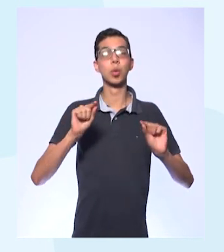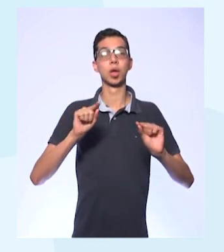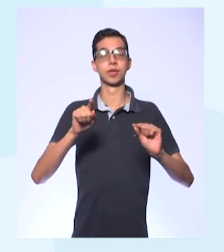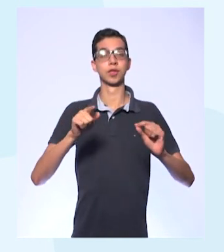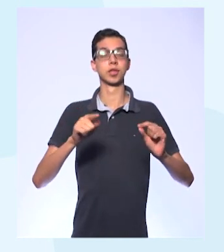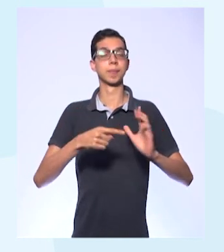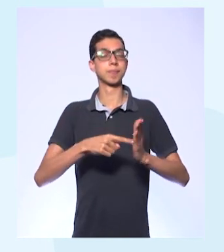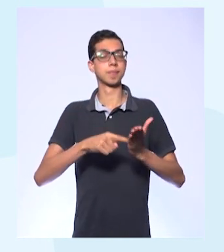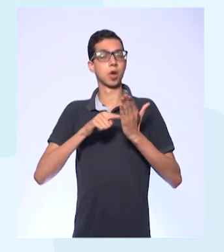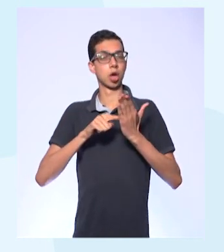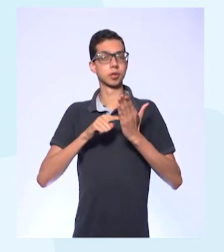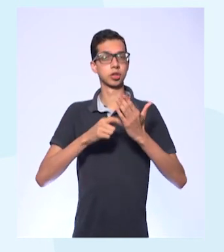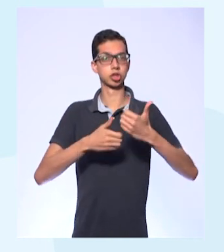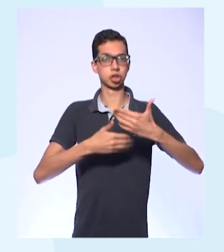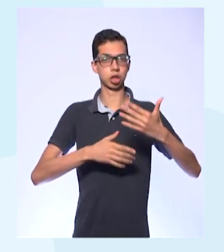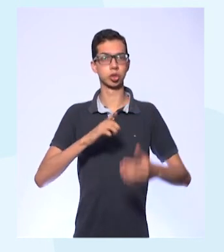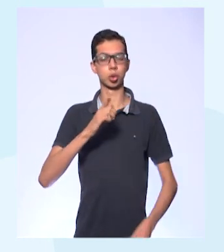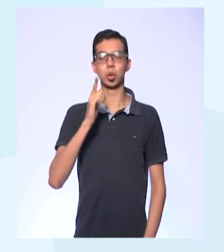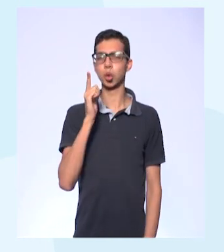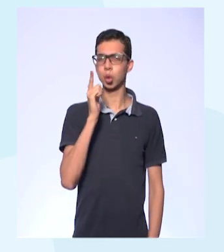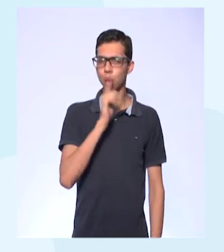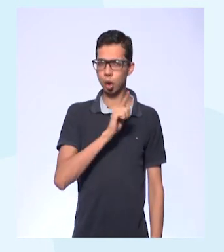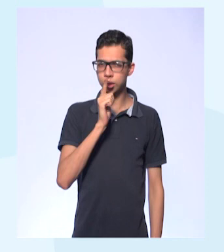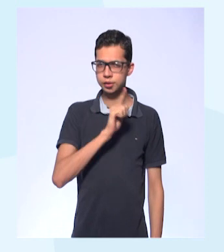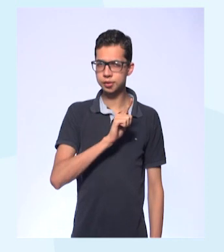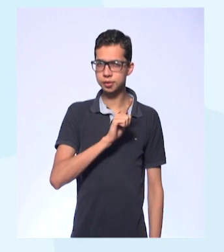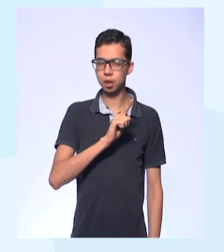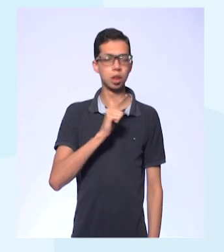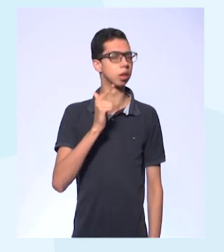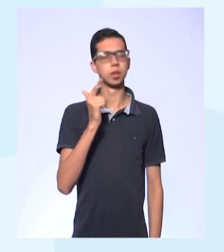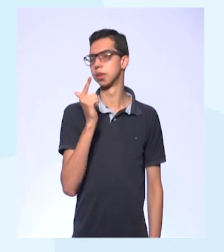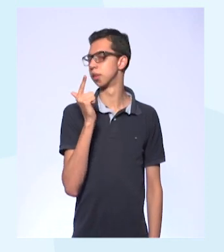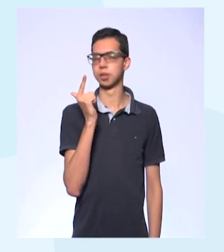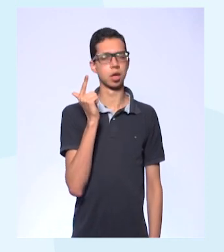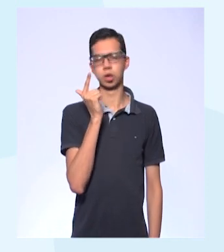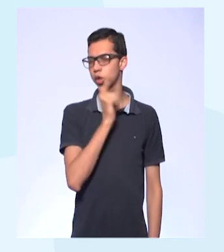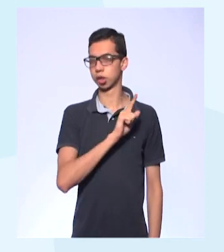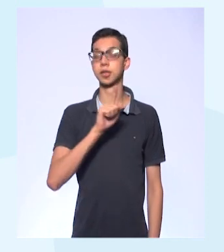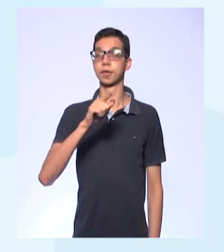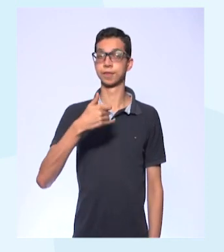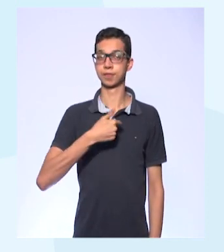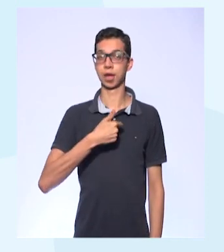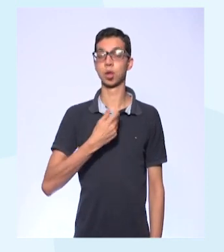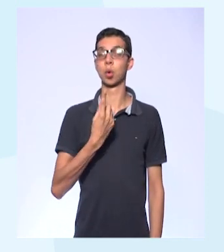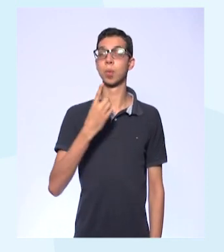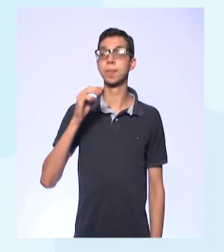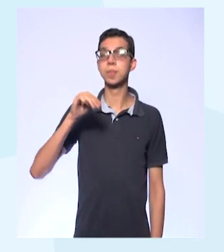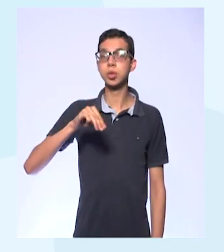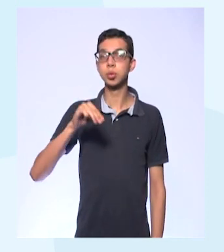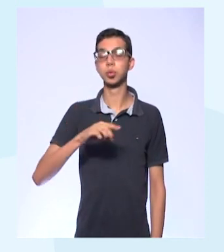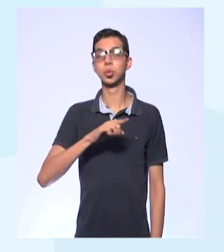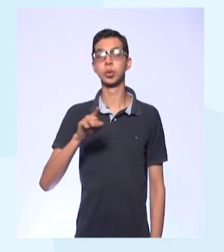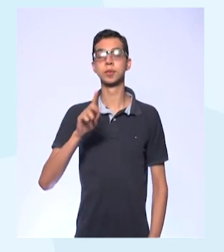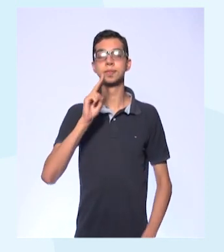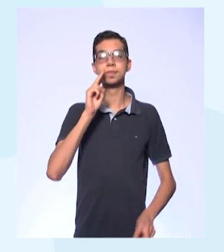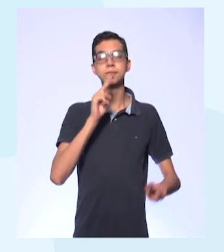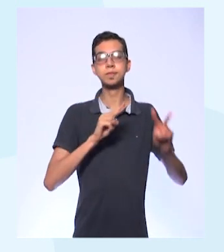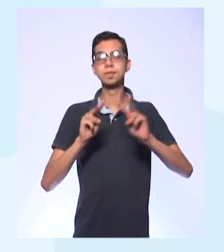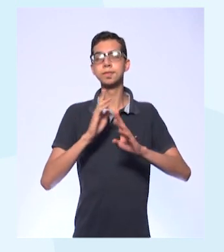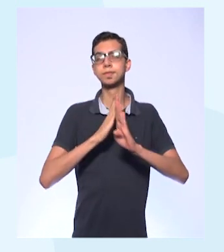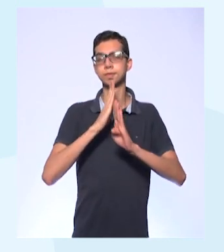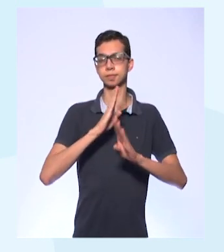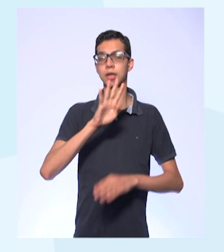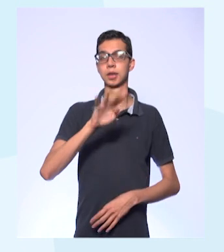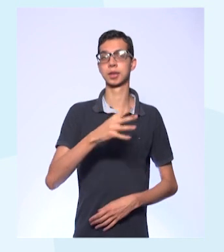para mim no chat? Se conseguiu ou não, perfeito? Então, eu vou dar para vocês 1 minutinho para vocês localizar na tabela periódica